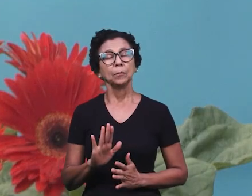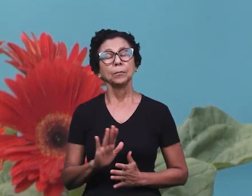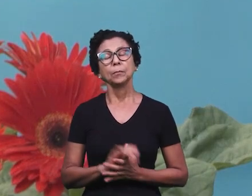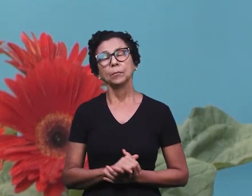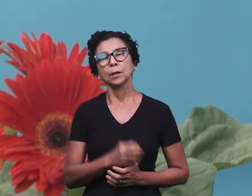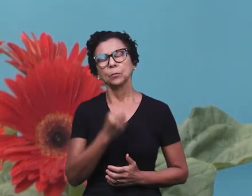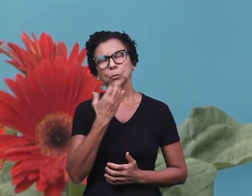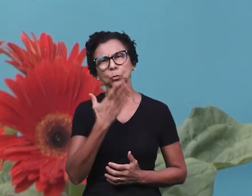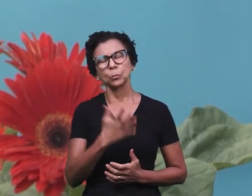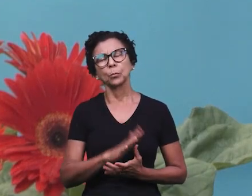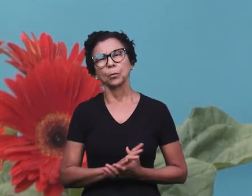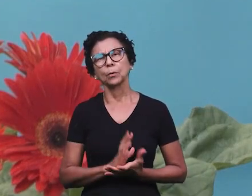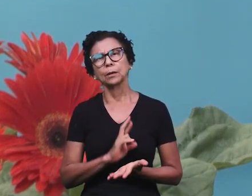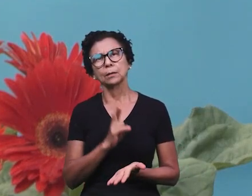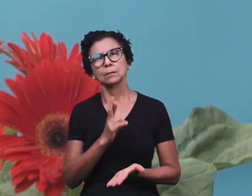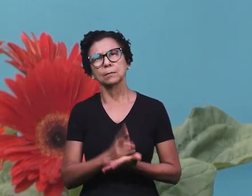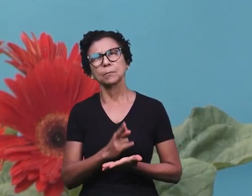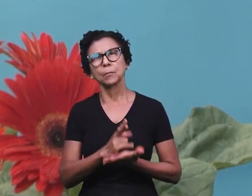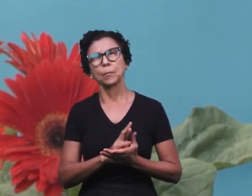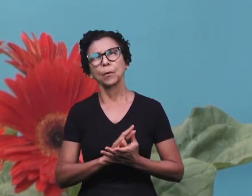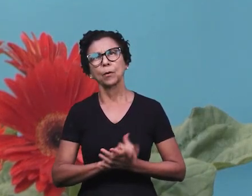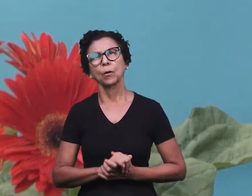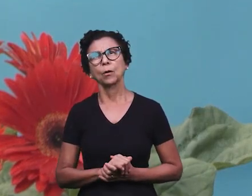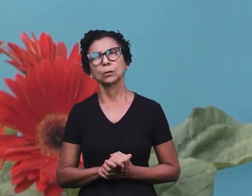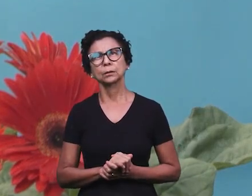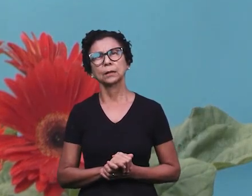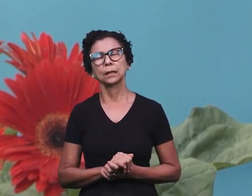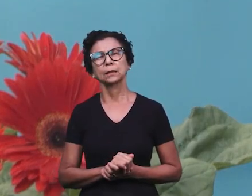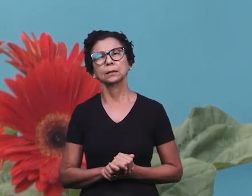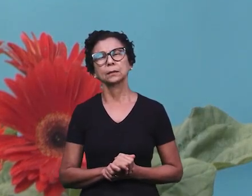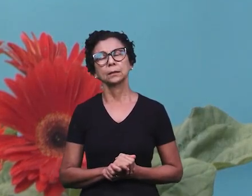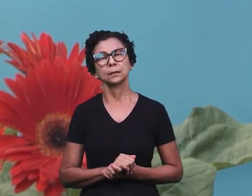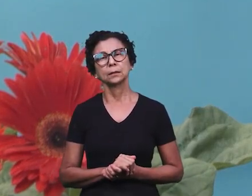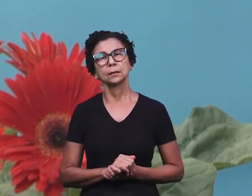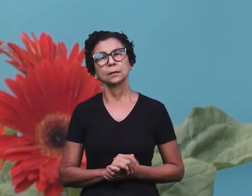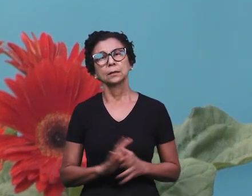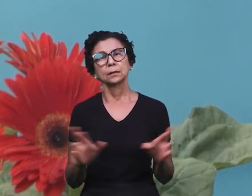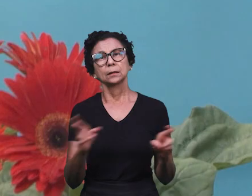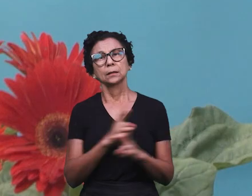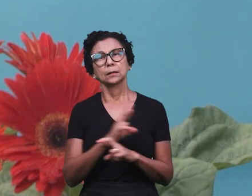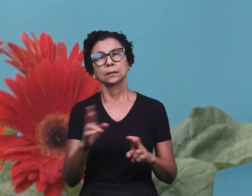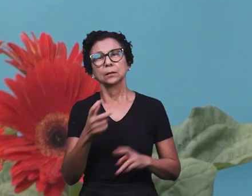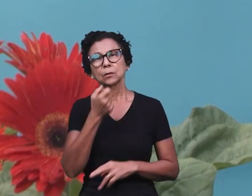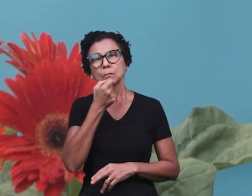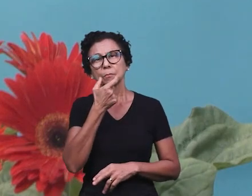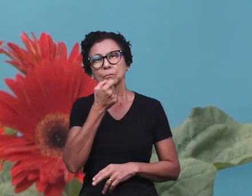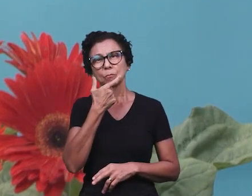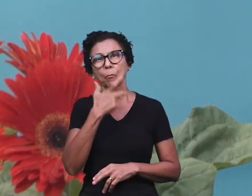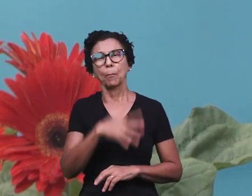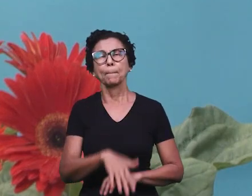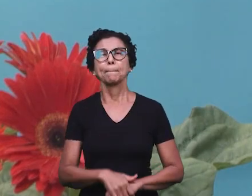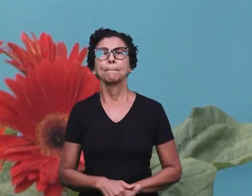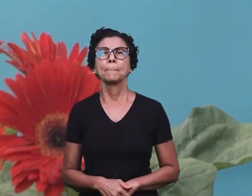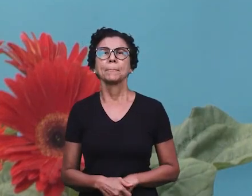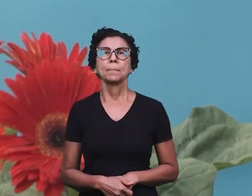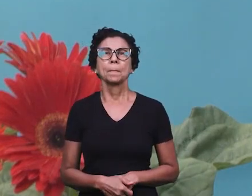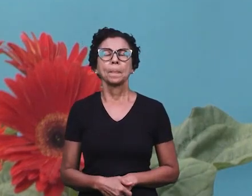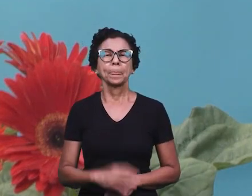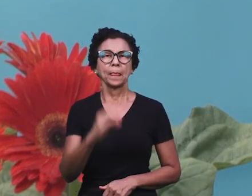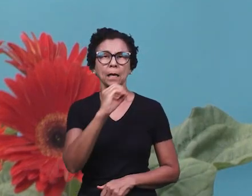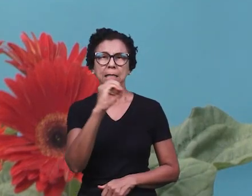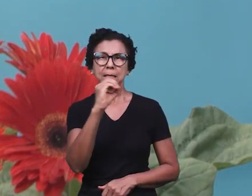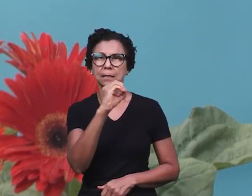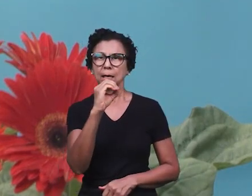boa, inclusive com redução mesmo do medicamento, do tratamento farmacológico. Não é zerado, mas